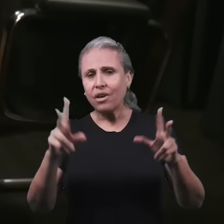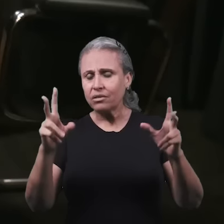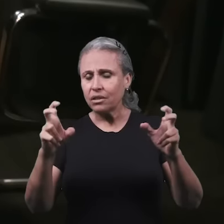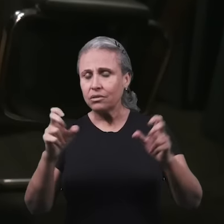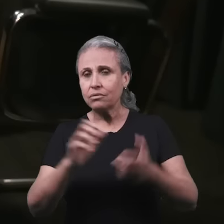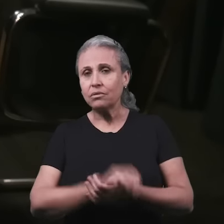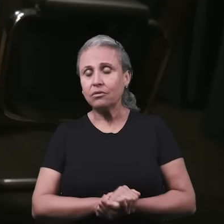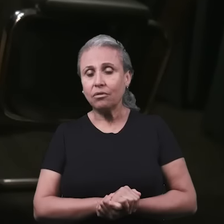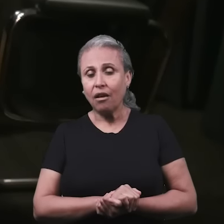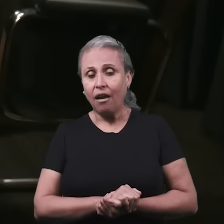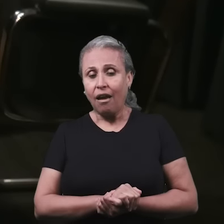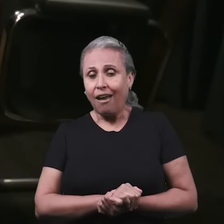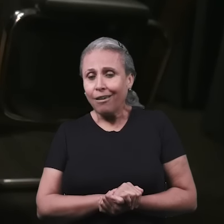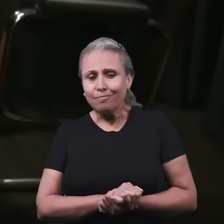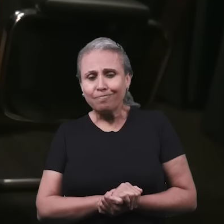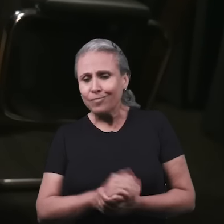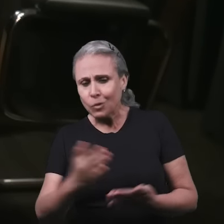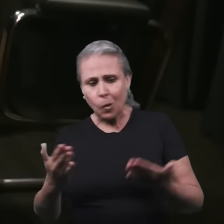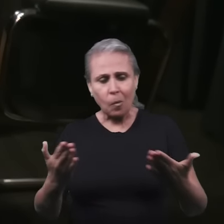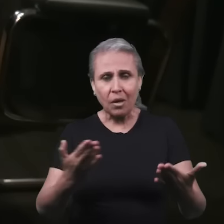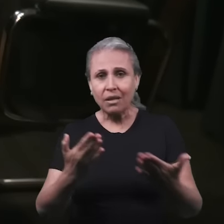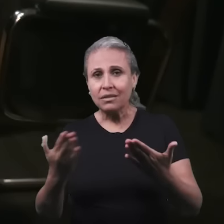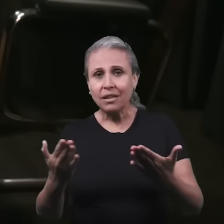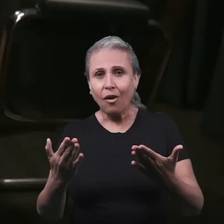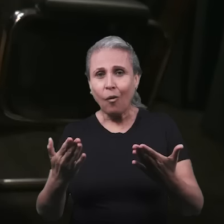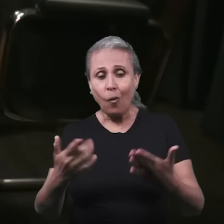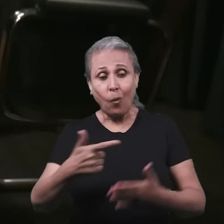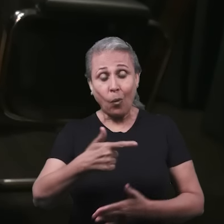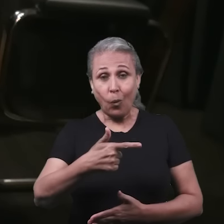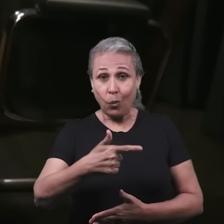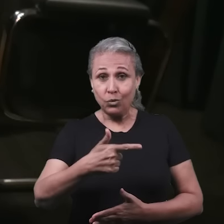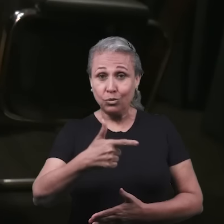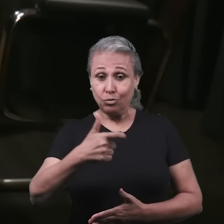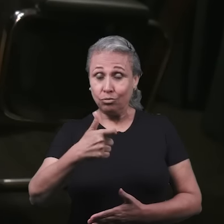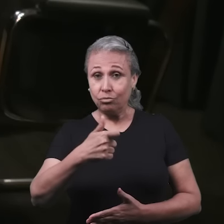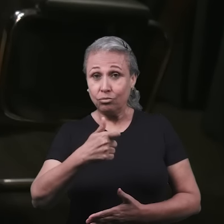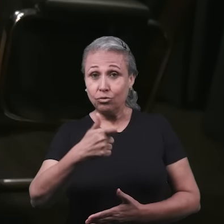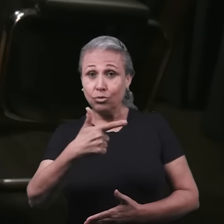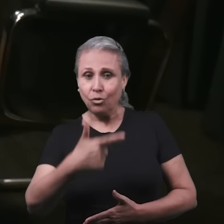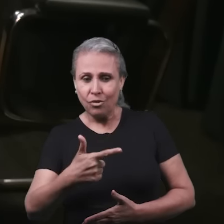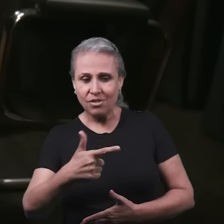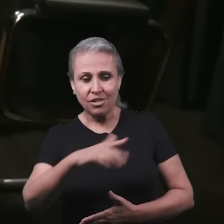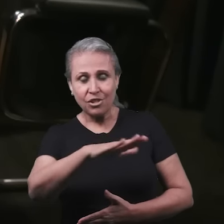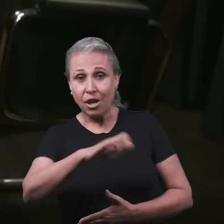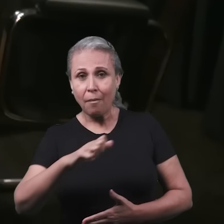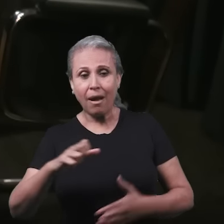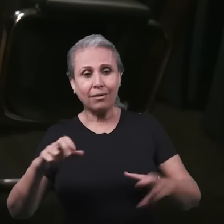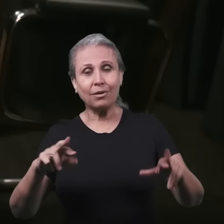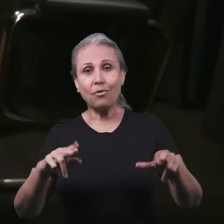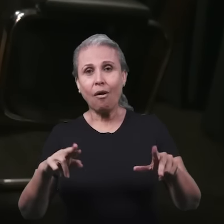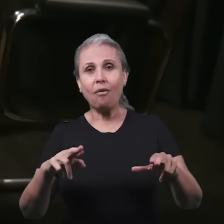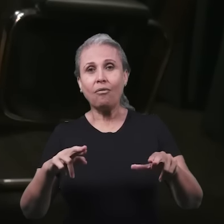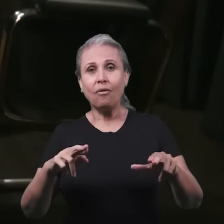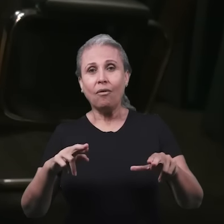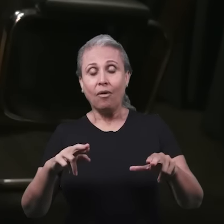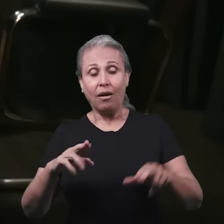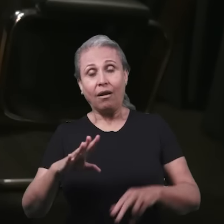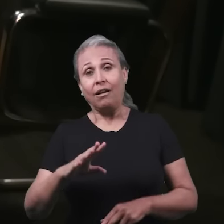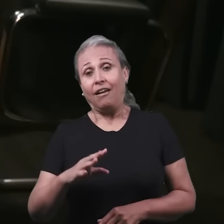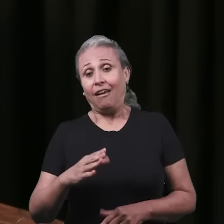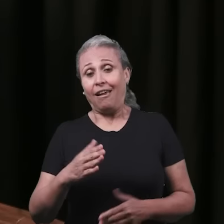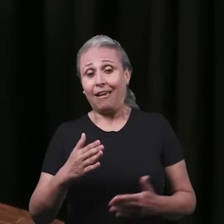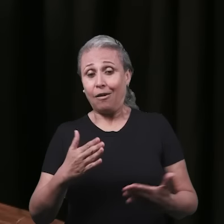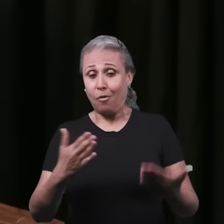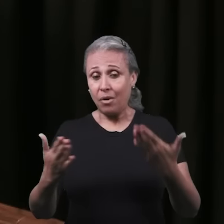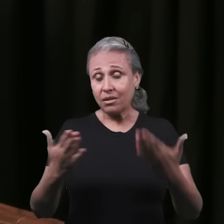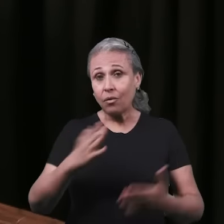a revelação e a perda dela, entre a comunhão verdadeira e a comunhão aparente, entre o amor e a traição,